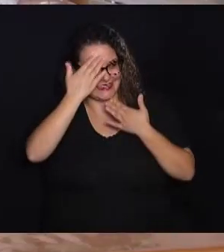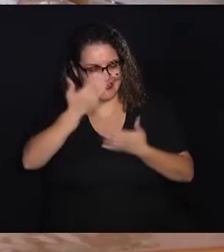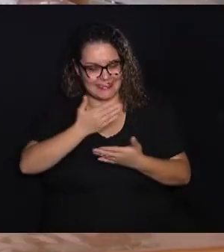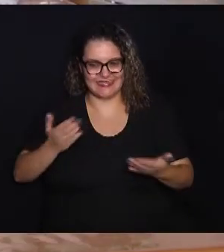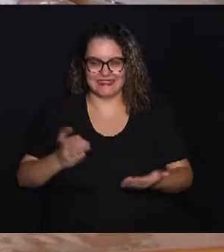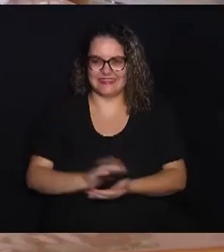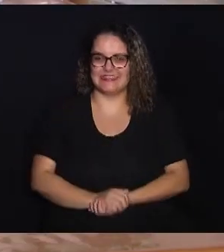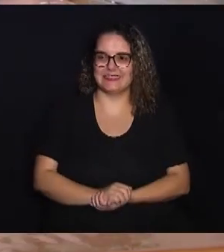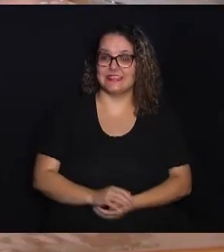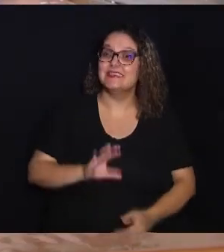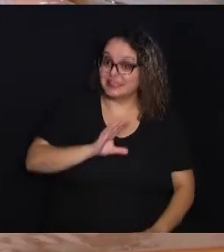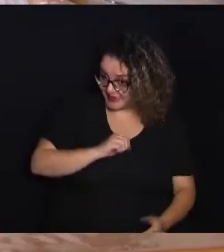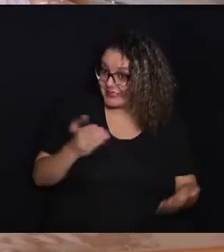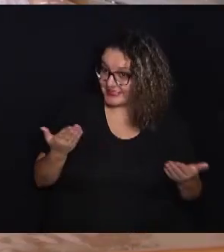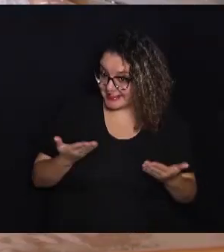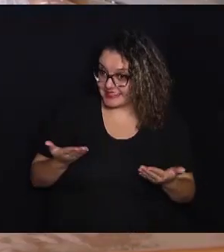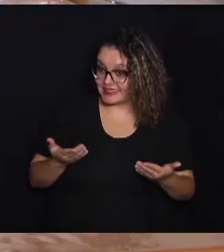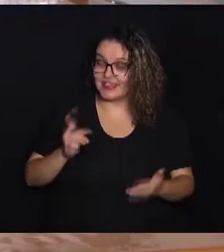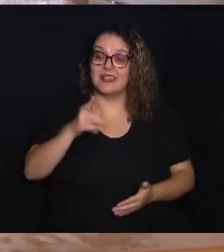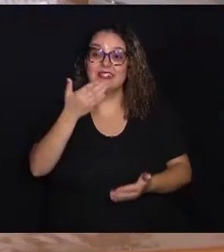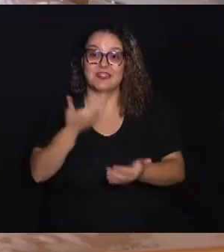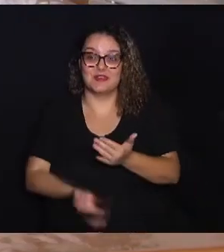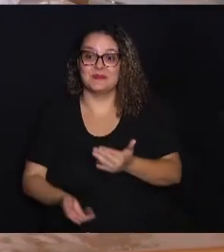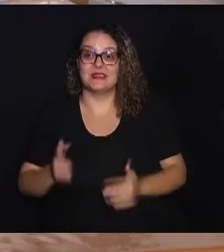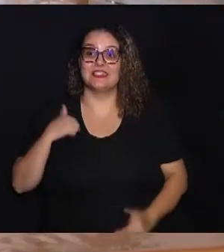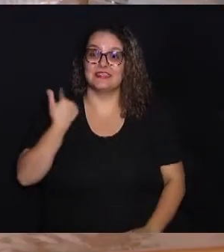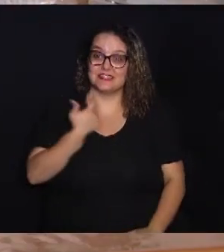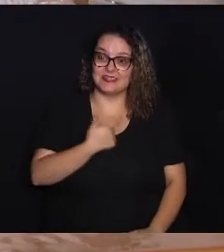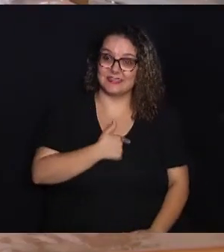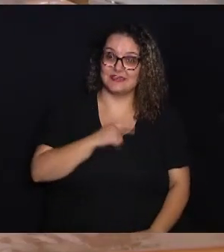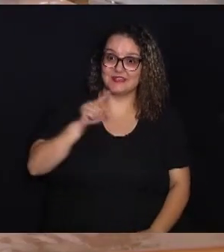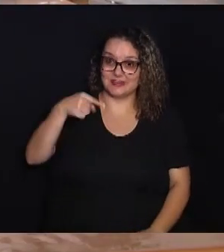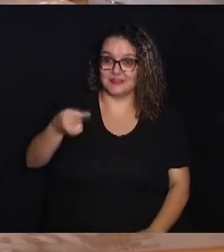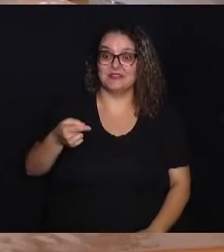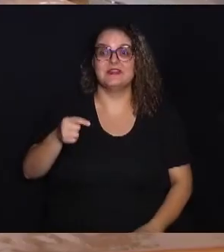2. E passar ele aqui por dentro.